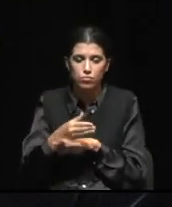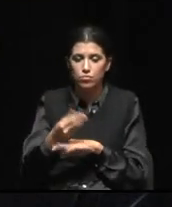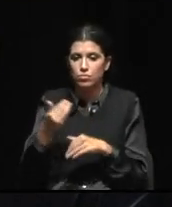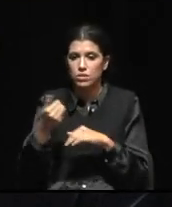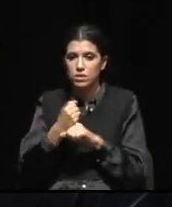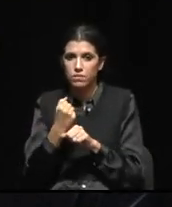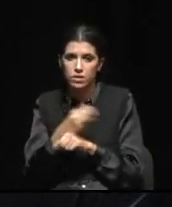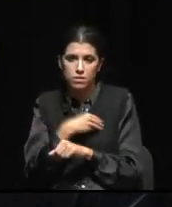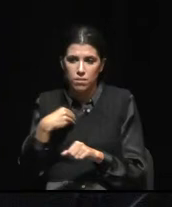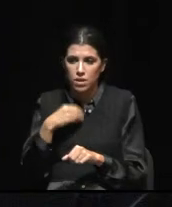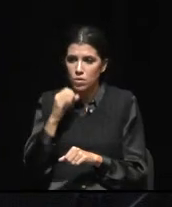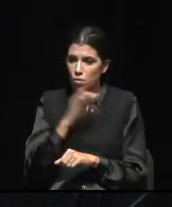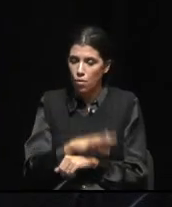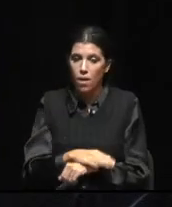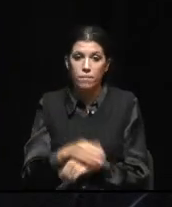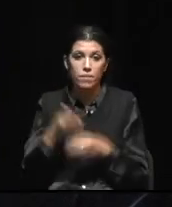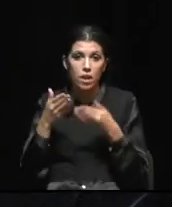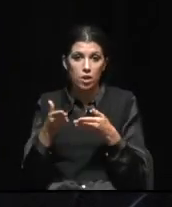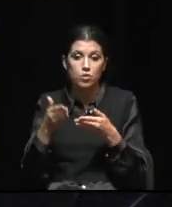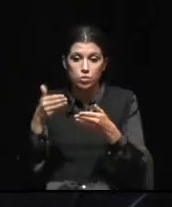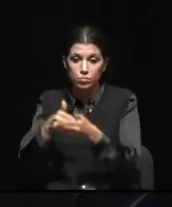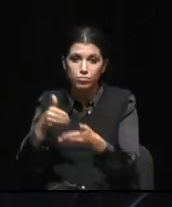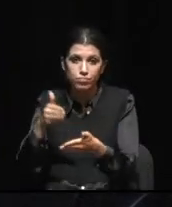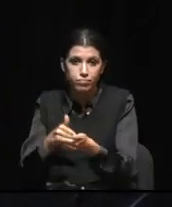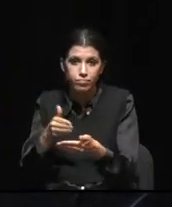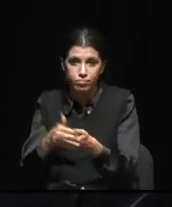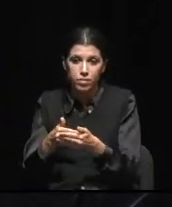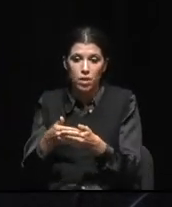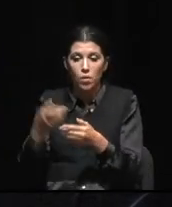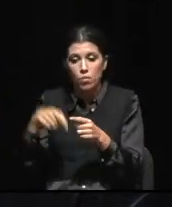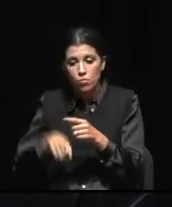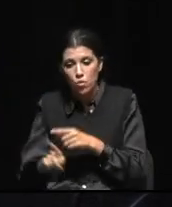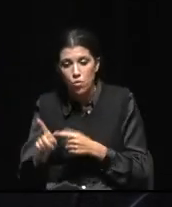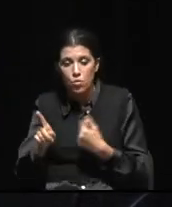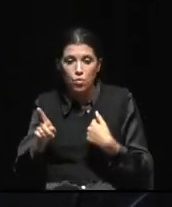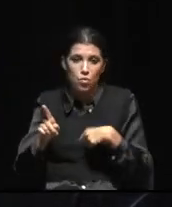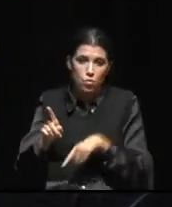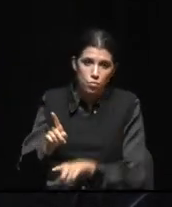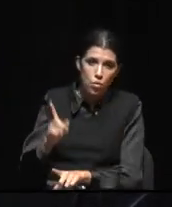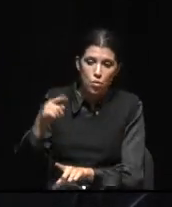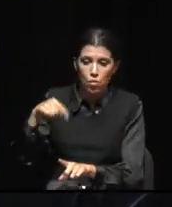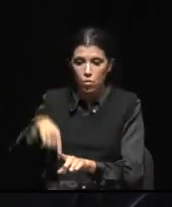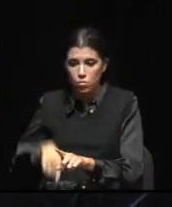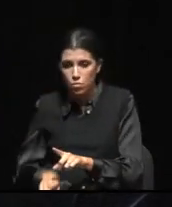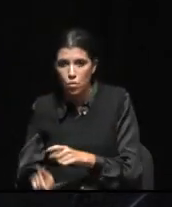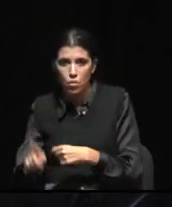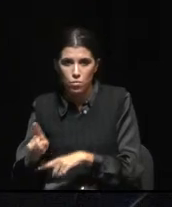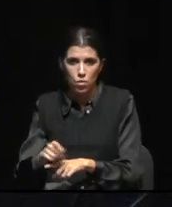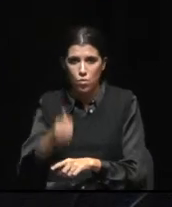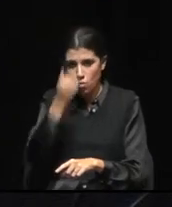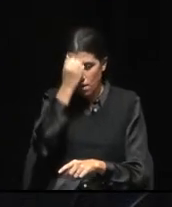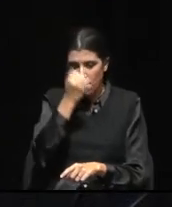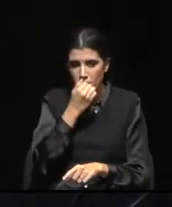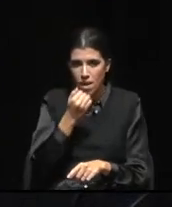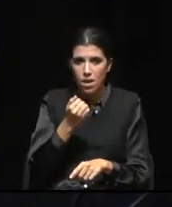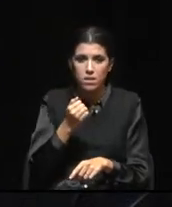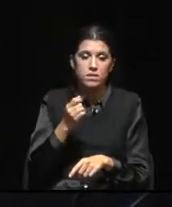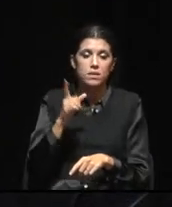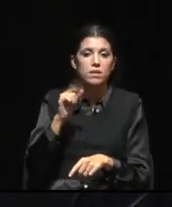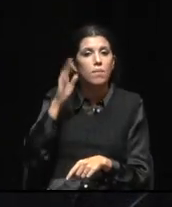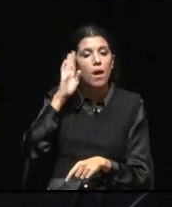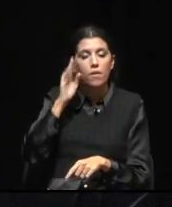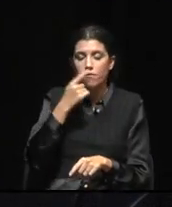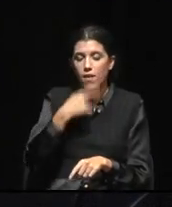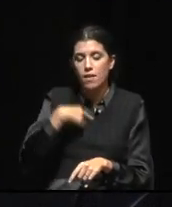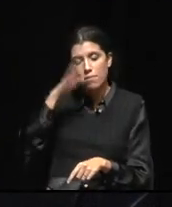Médicos a ajuda humanitária é bloqueada e entra a cont agotas em gasa no que é uma fome deliberadamente provocada pelo governo e pelo exército de